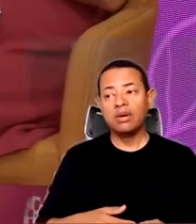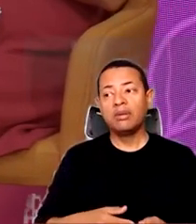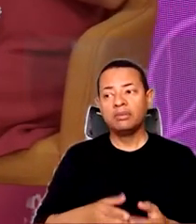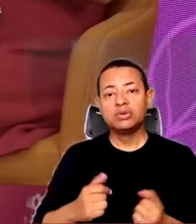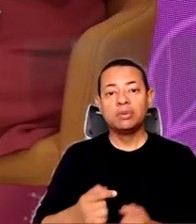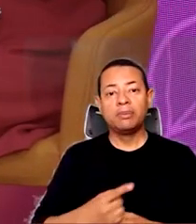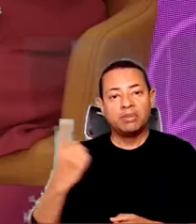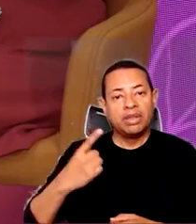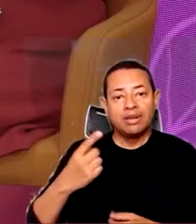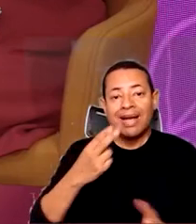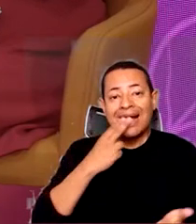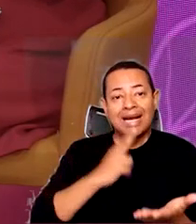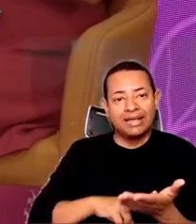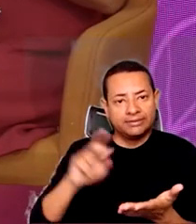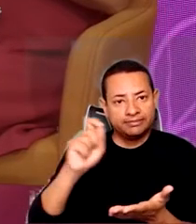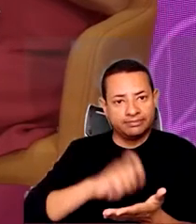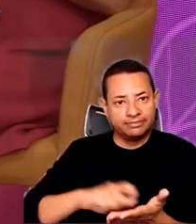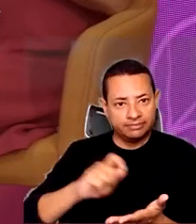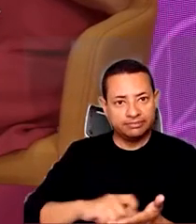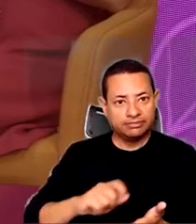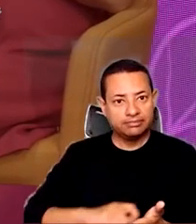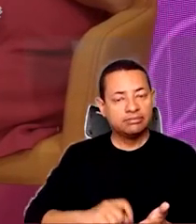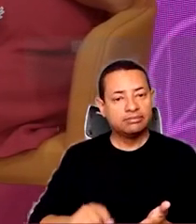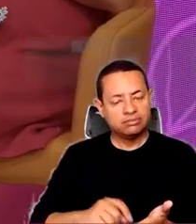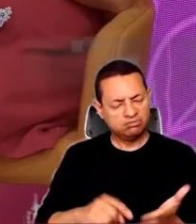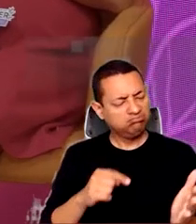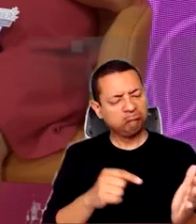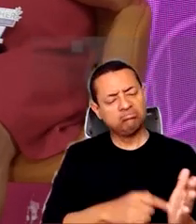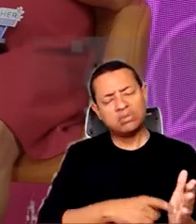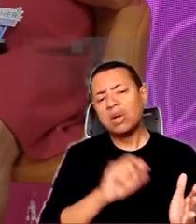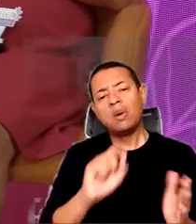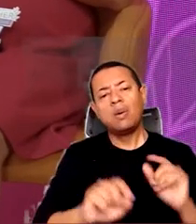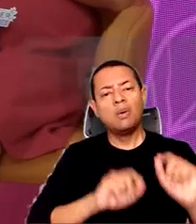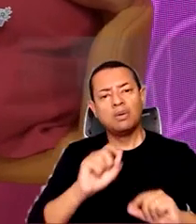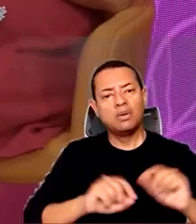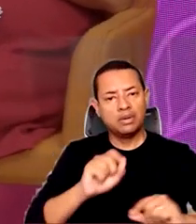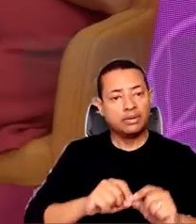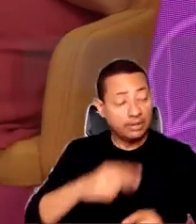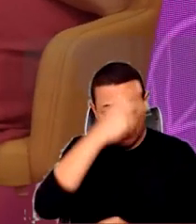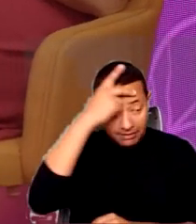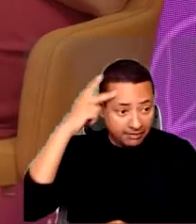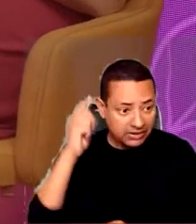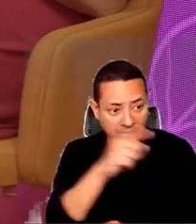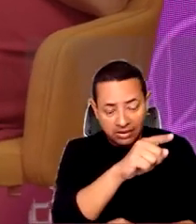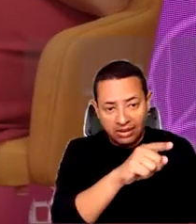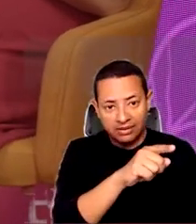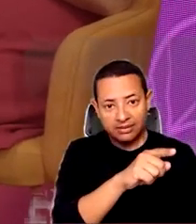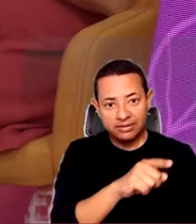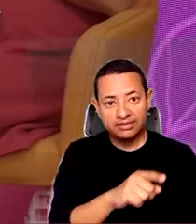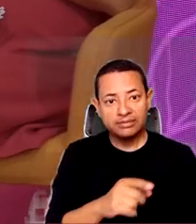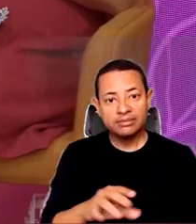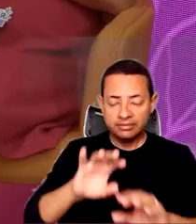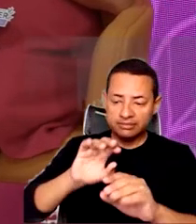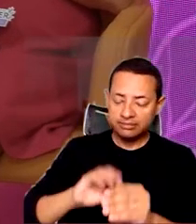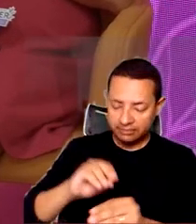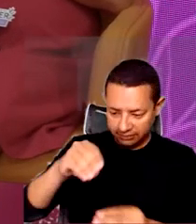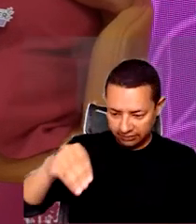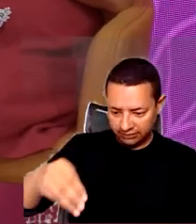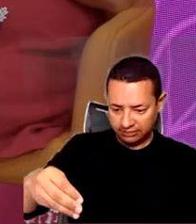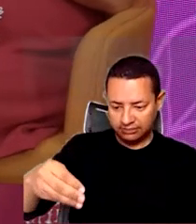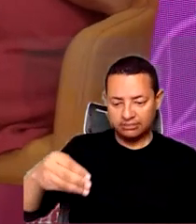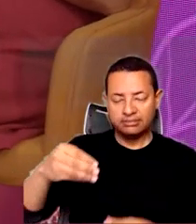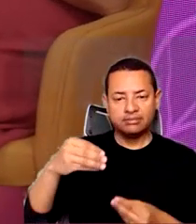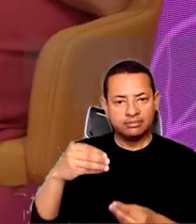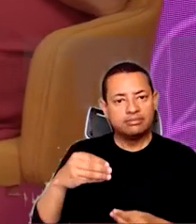pedido eu escrevi uma cartinha desejando que aquela pessoa que recebesse ela teria